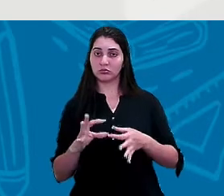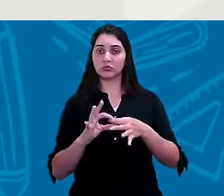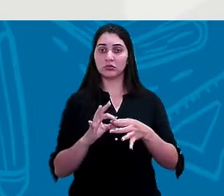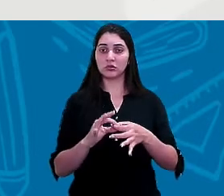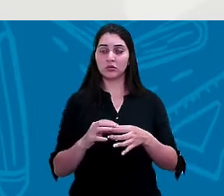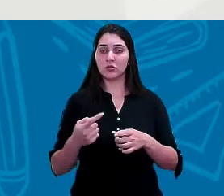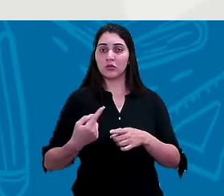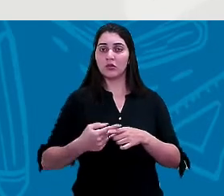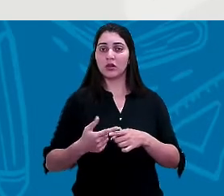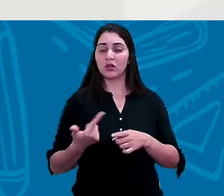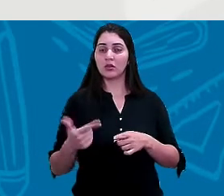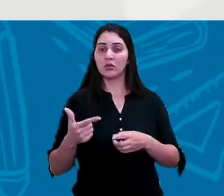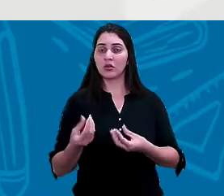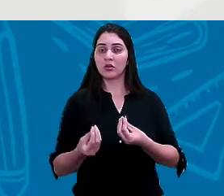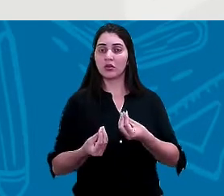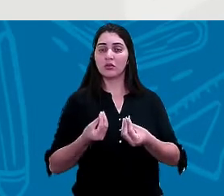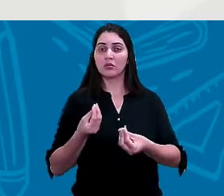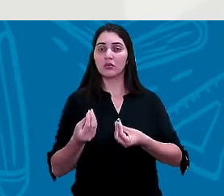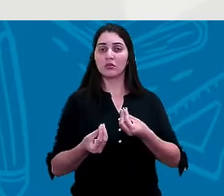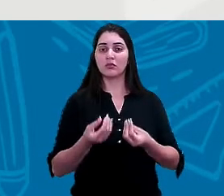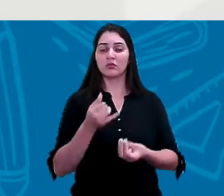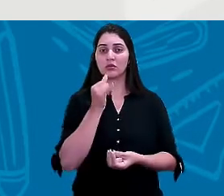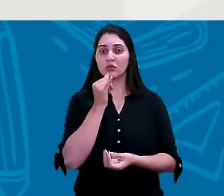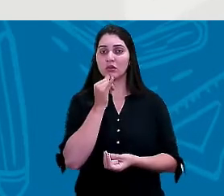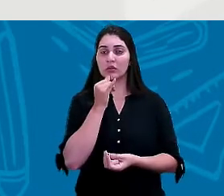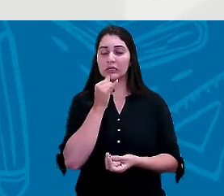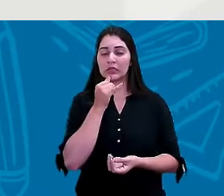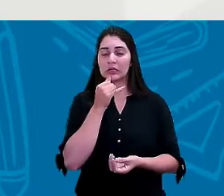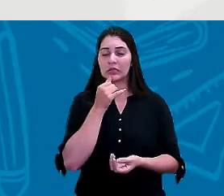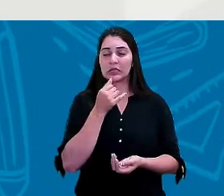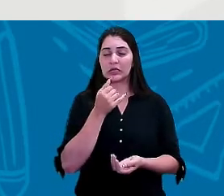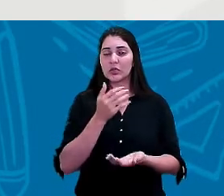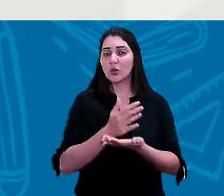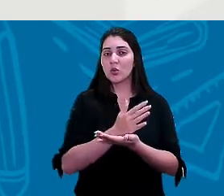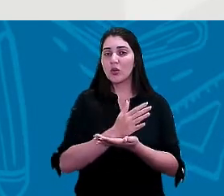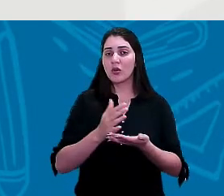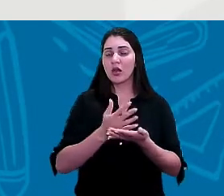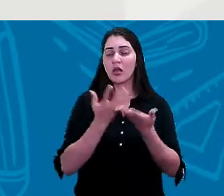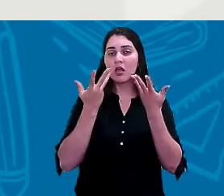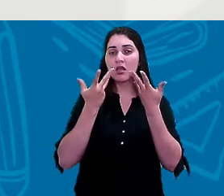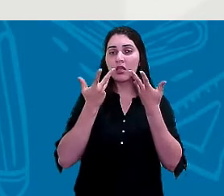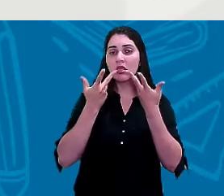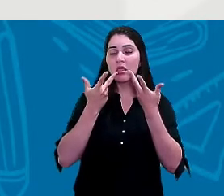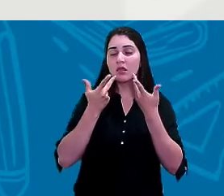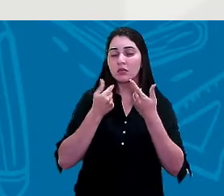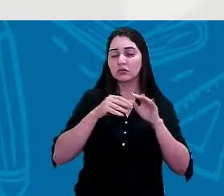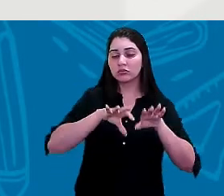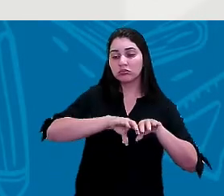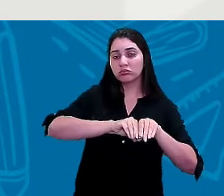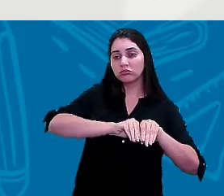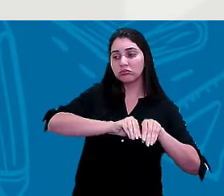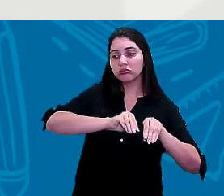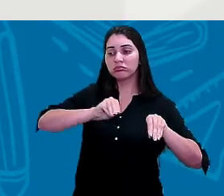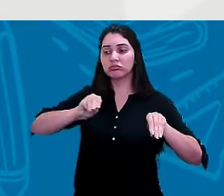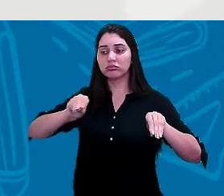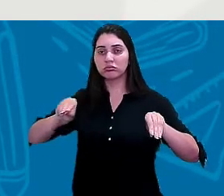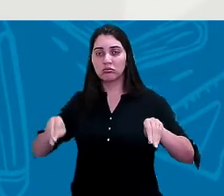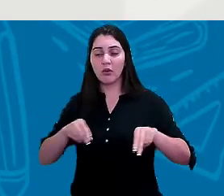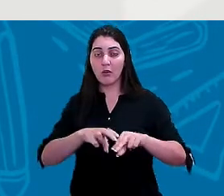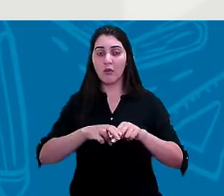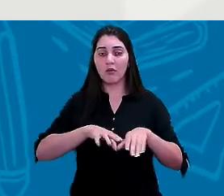tinha como, né, essa determinada espécie animal ter se deslocado através dos oceanos.